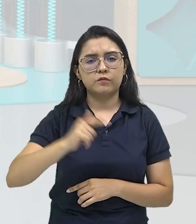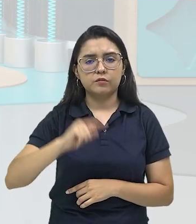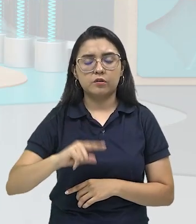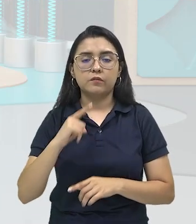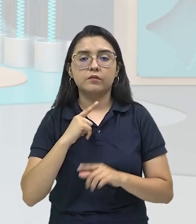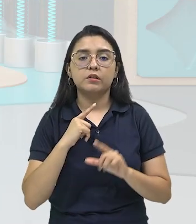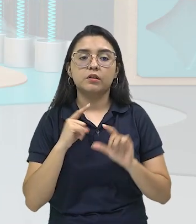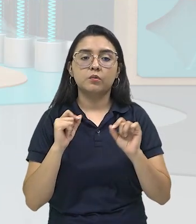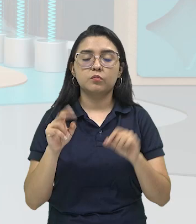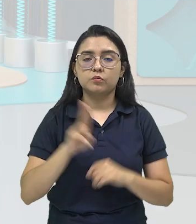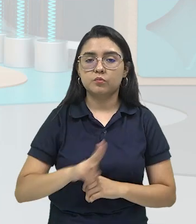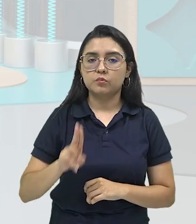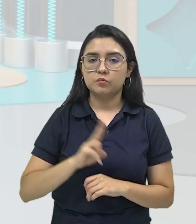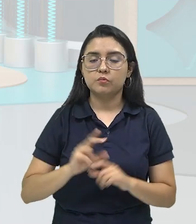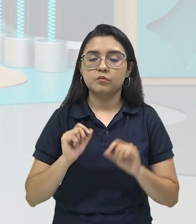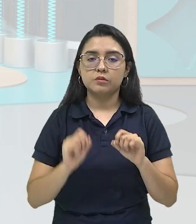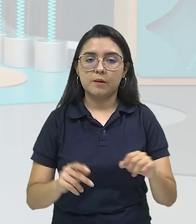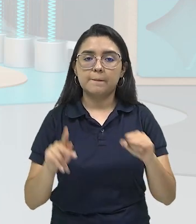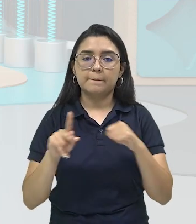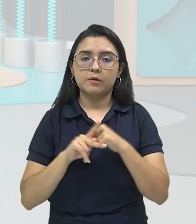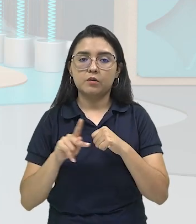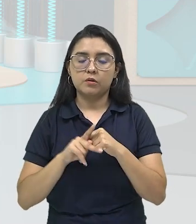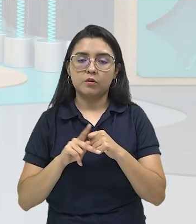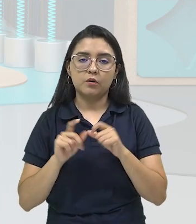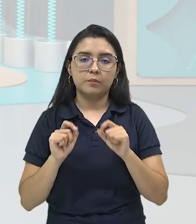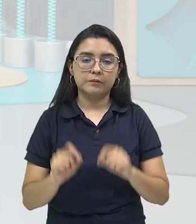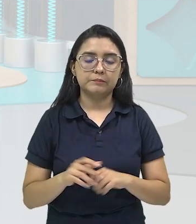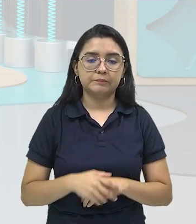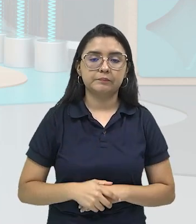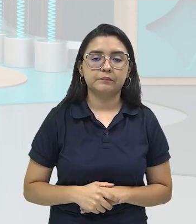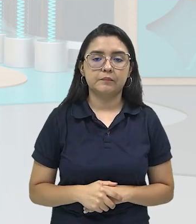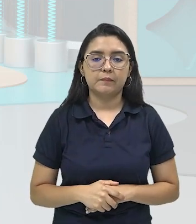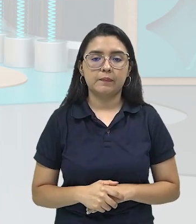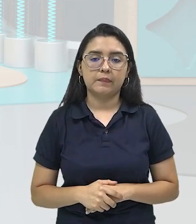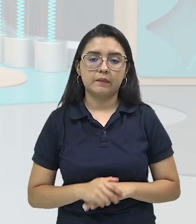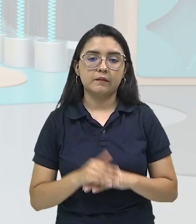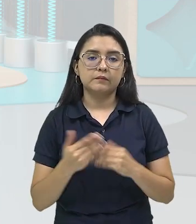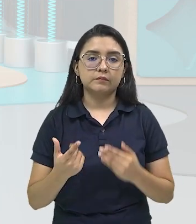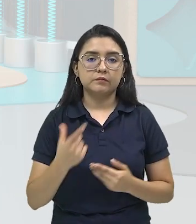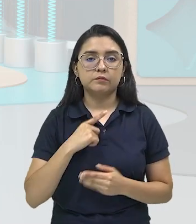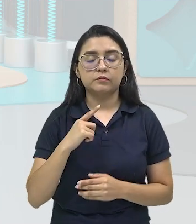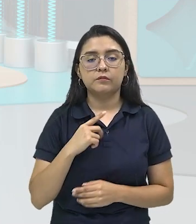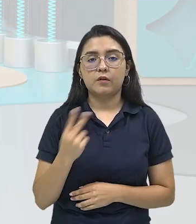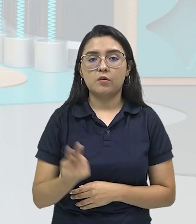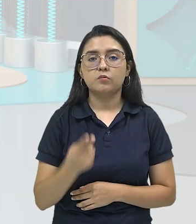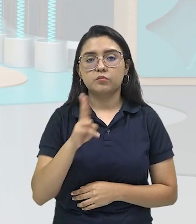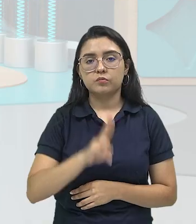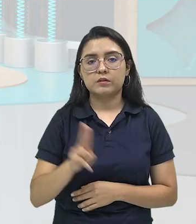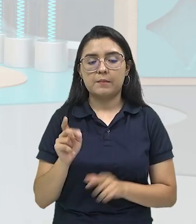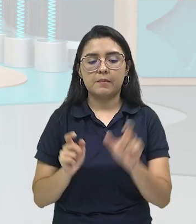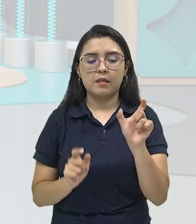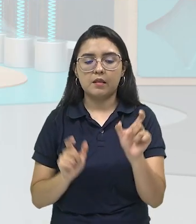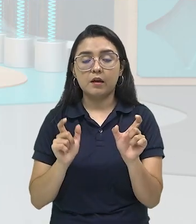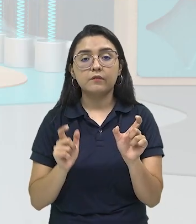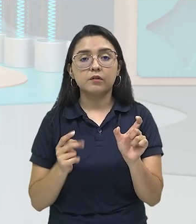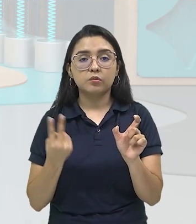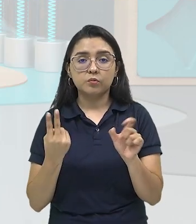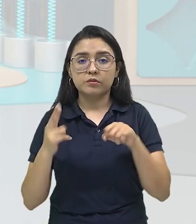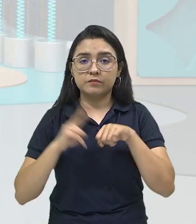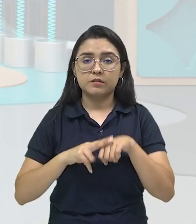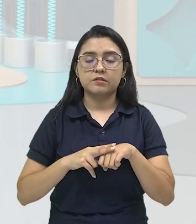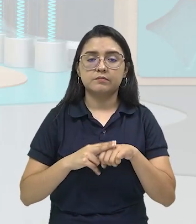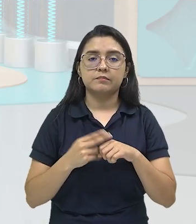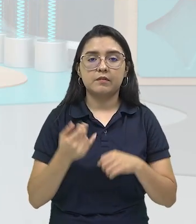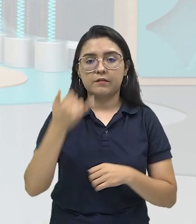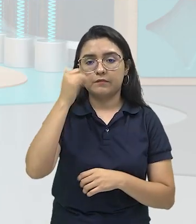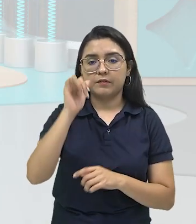Os nossos pronomes, tá bom? Como a gente acabou de verificar. Em vez de falar duas vezes blusa, eu vou tirar uma, acrescentar o quê? Porque é um pronome, a gente já sabe